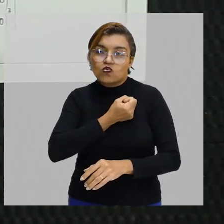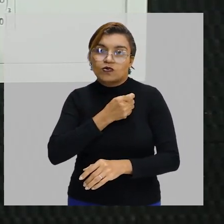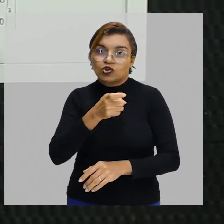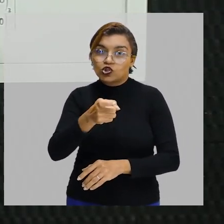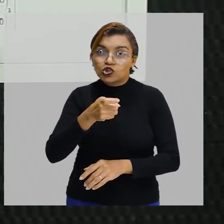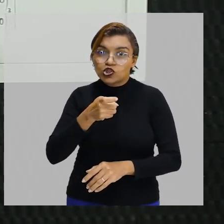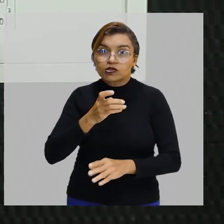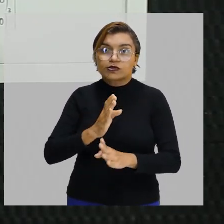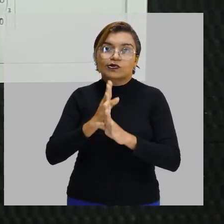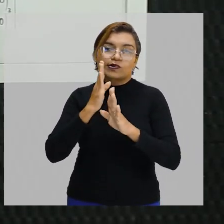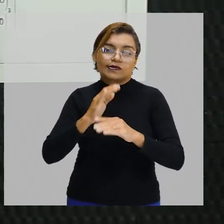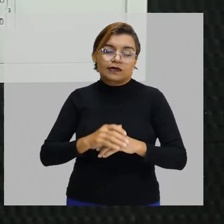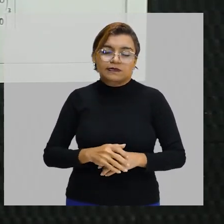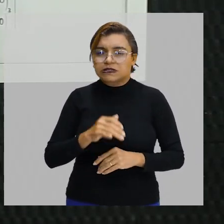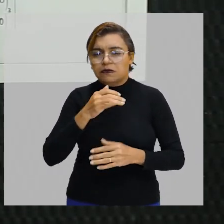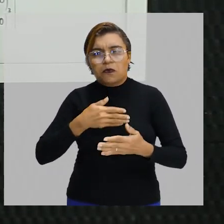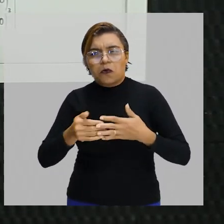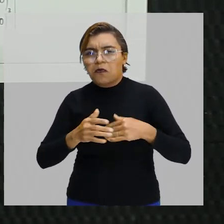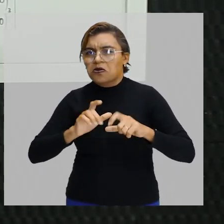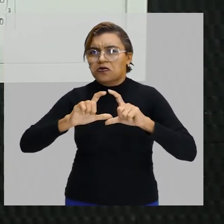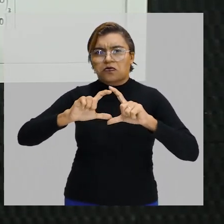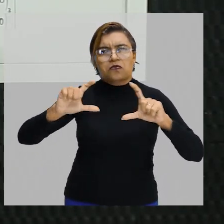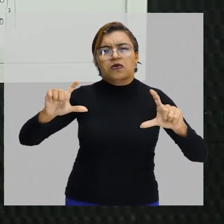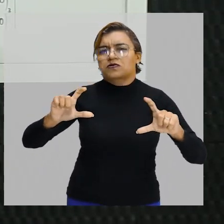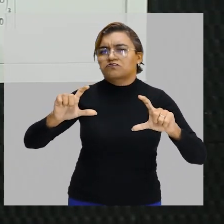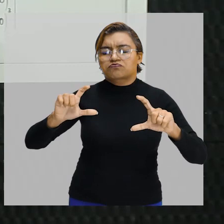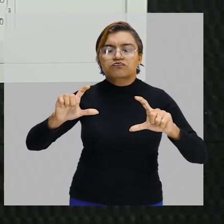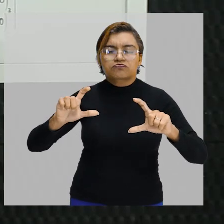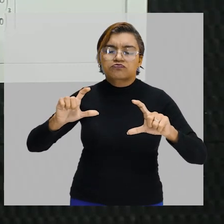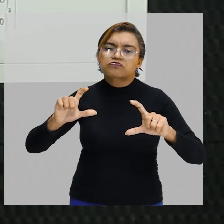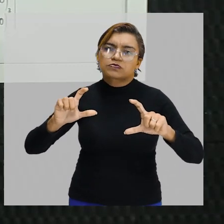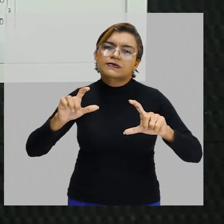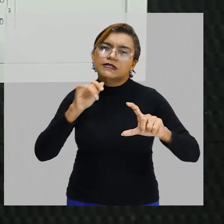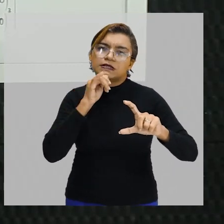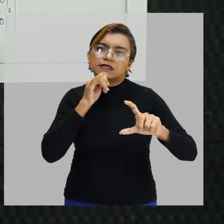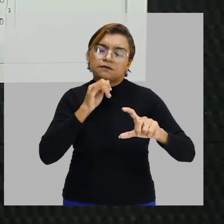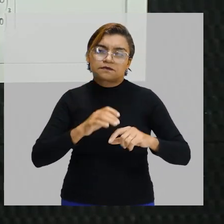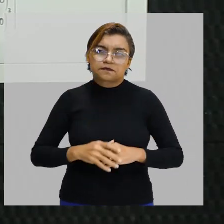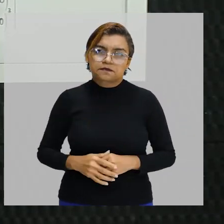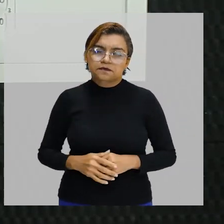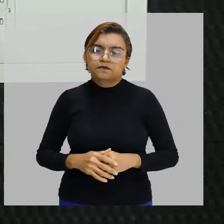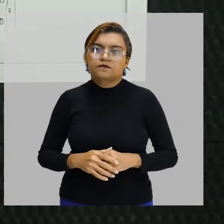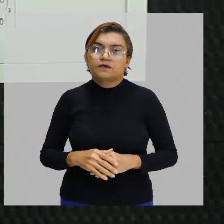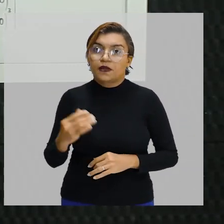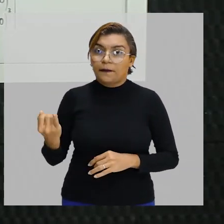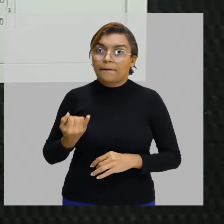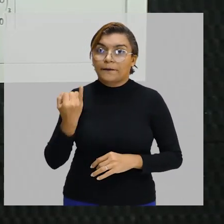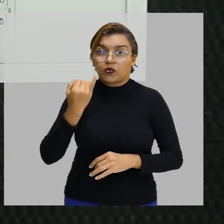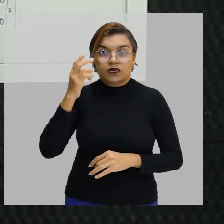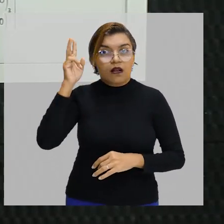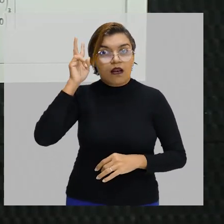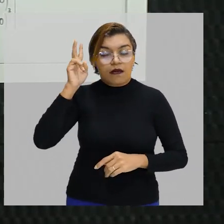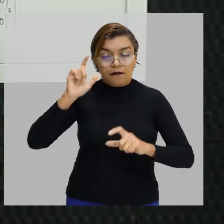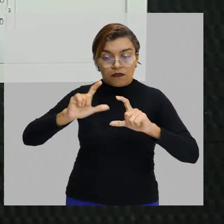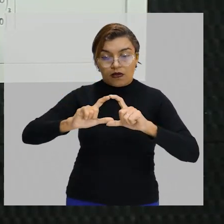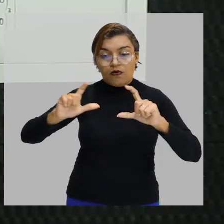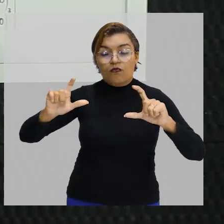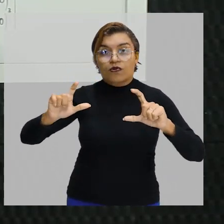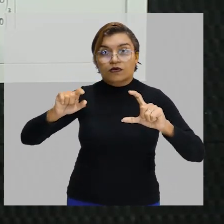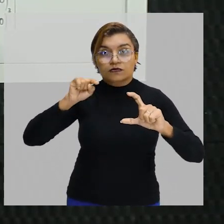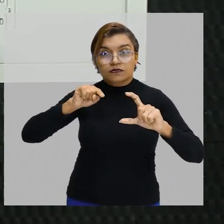a equação, né? A equação que for, é, é sempre importante que você lembre que a equação